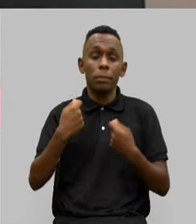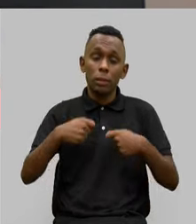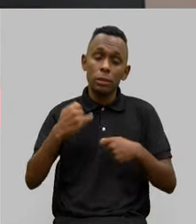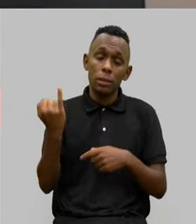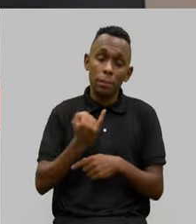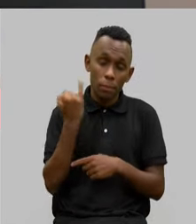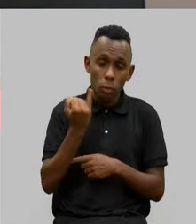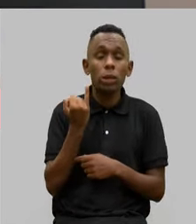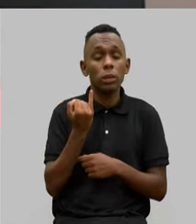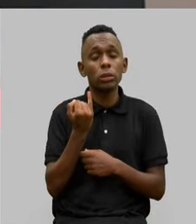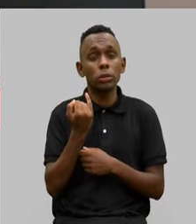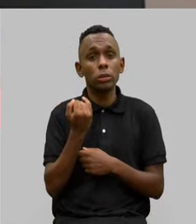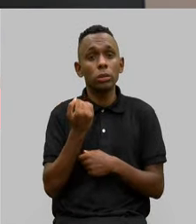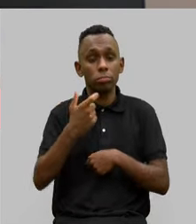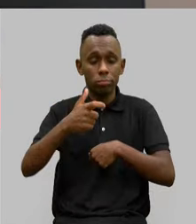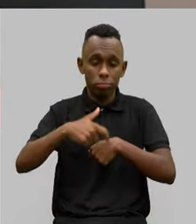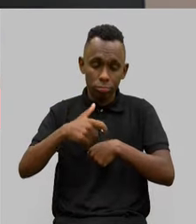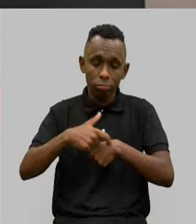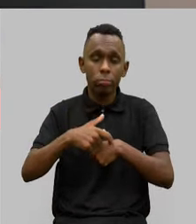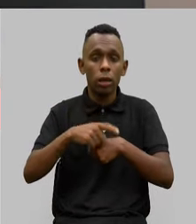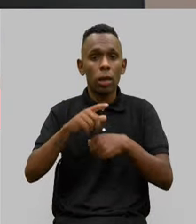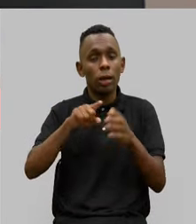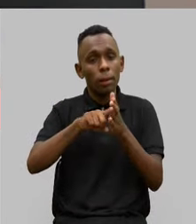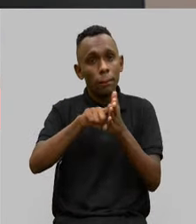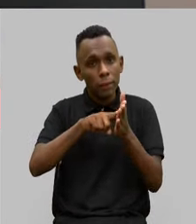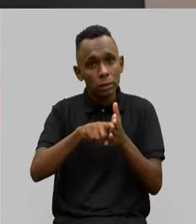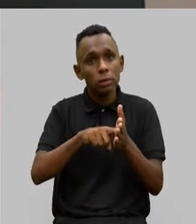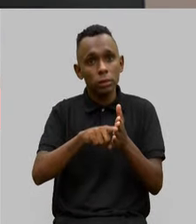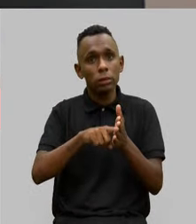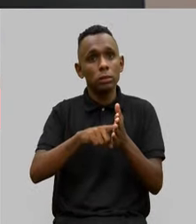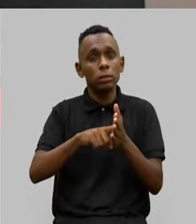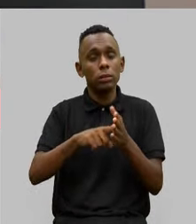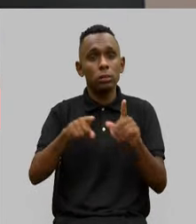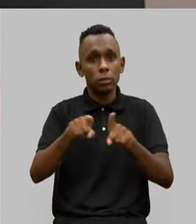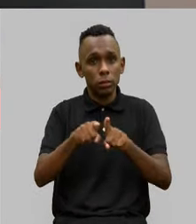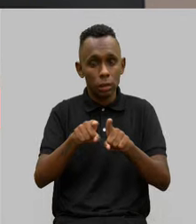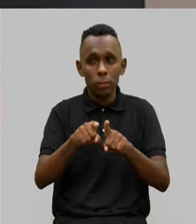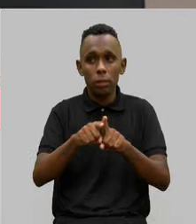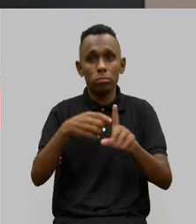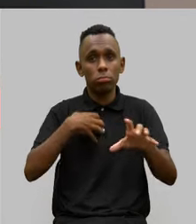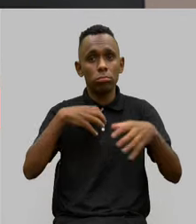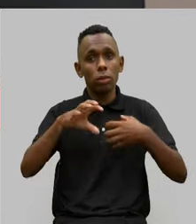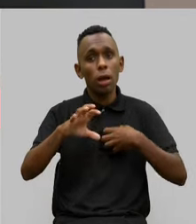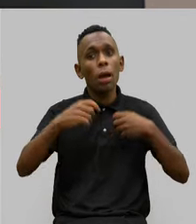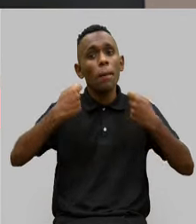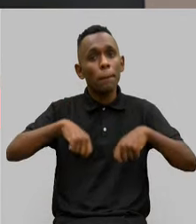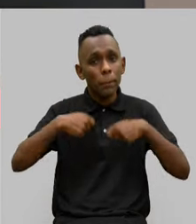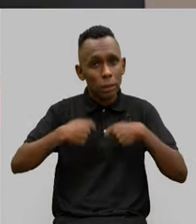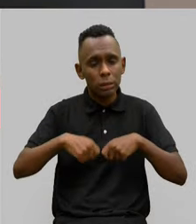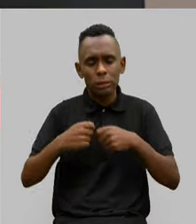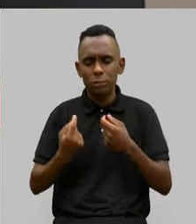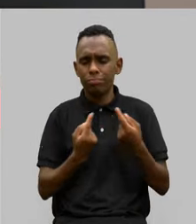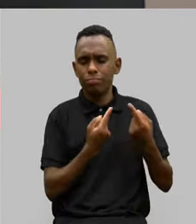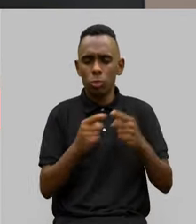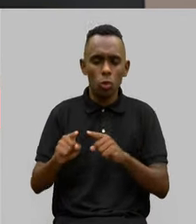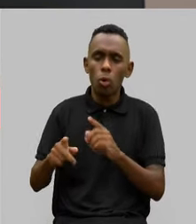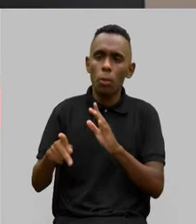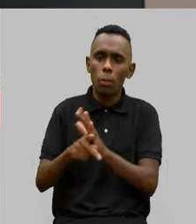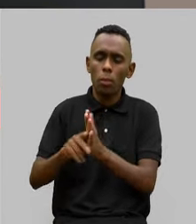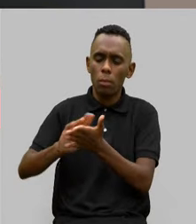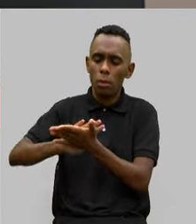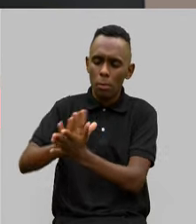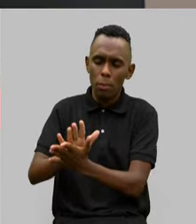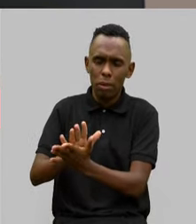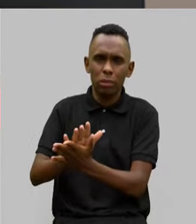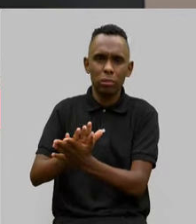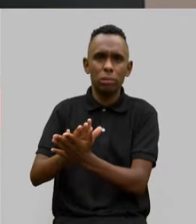minha avó né a ciência a razão e a compaixão precisam triunfar sobre o preconceito o obscurantis